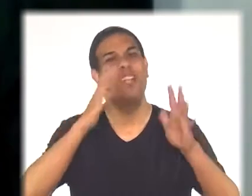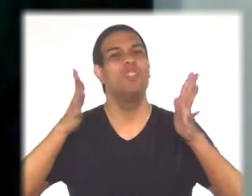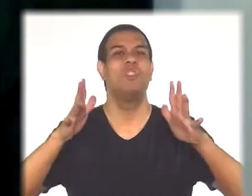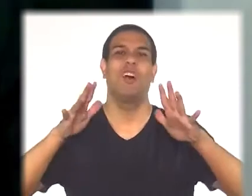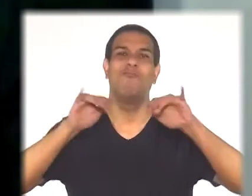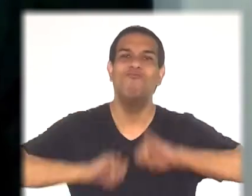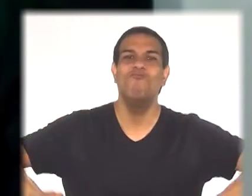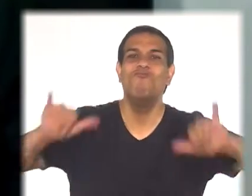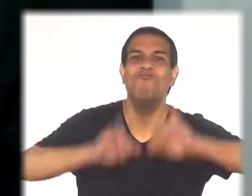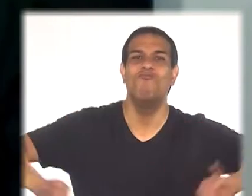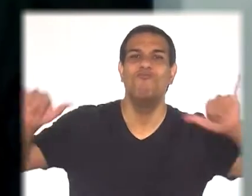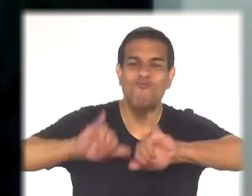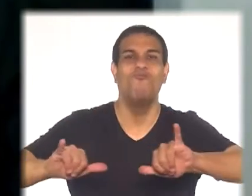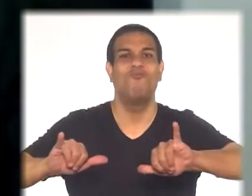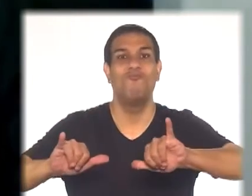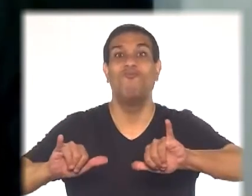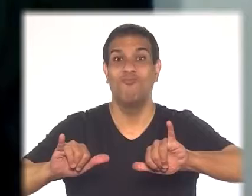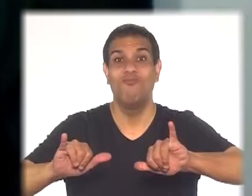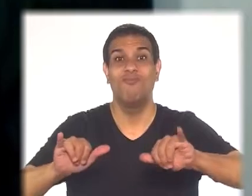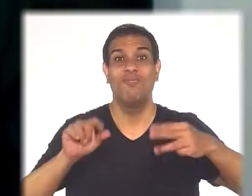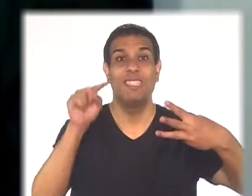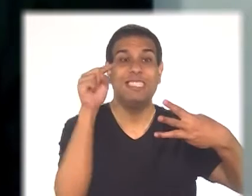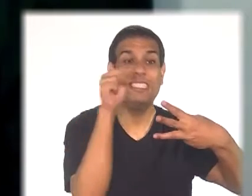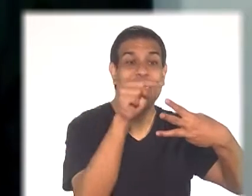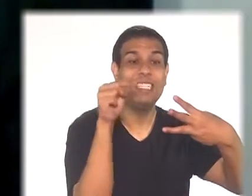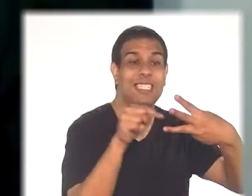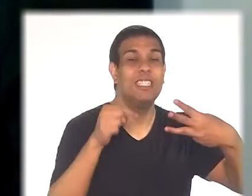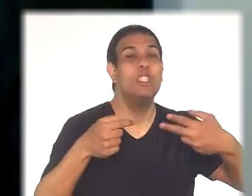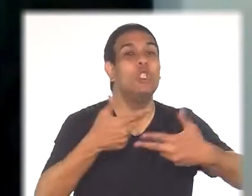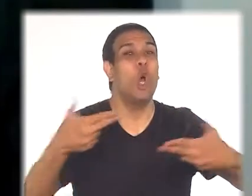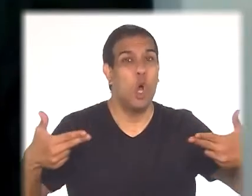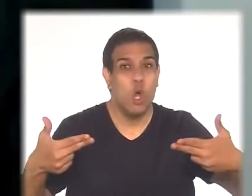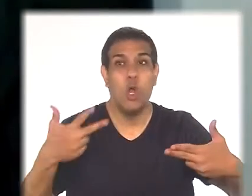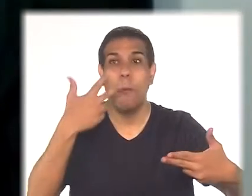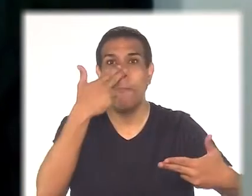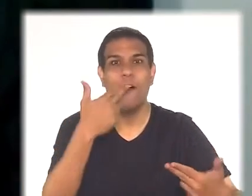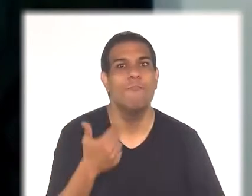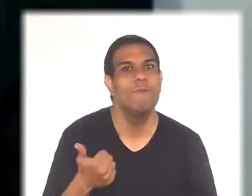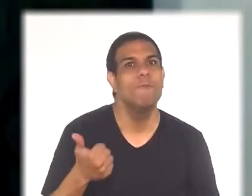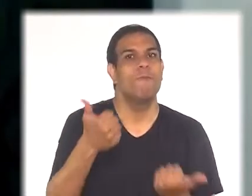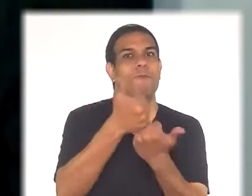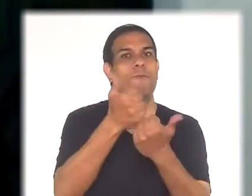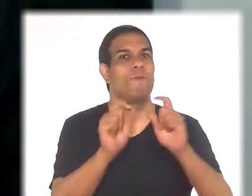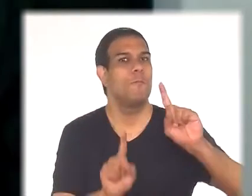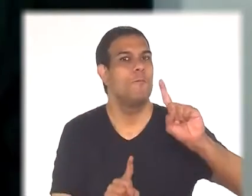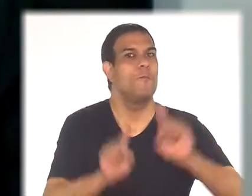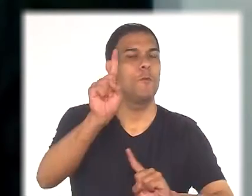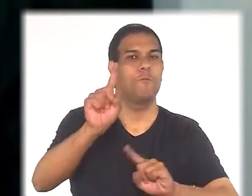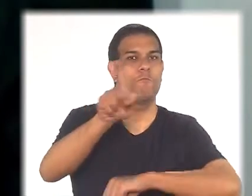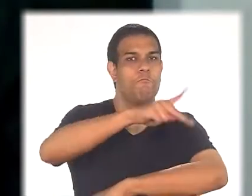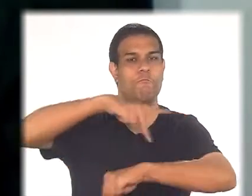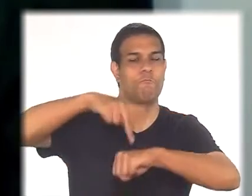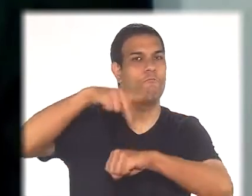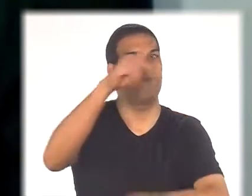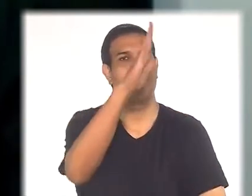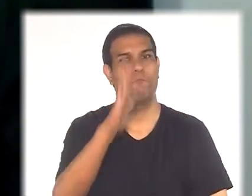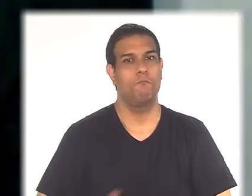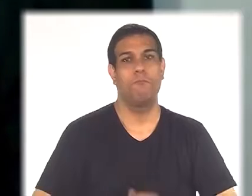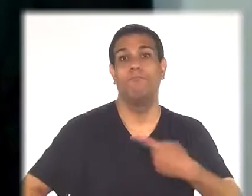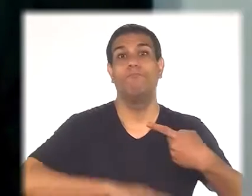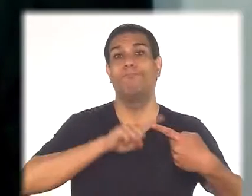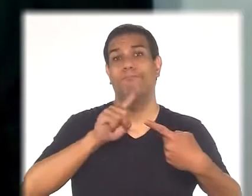né, uma propaganda de 3 alicerces que vão dar ao Brasil uma posição muito